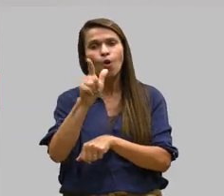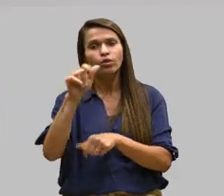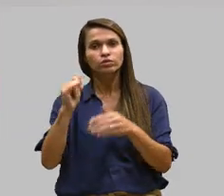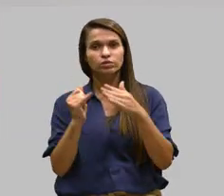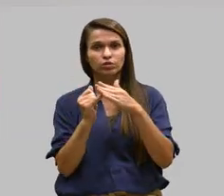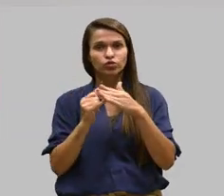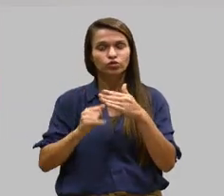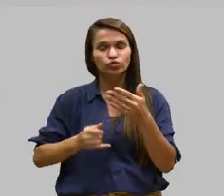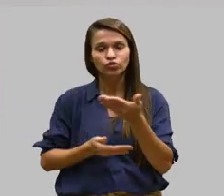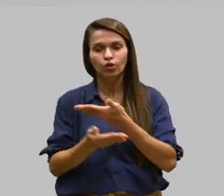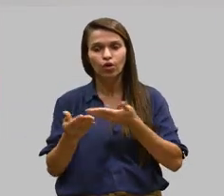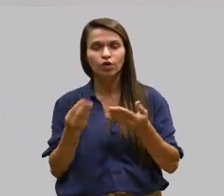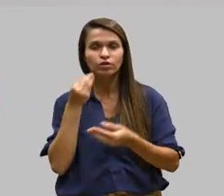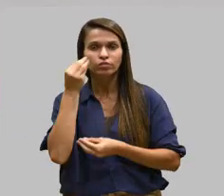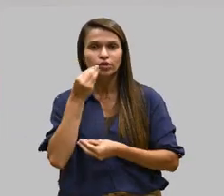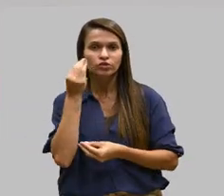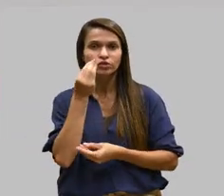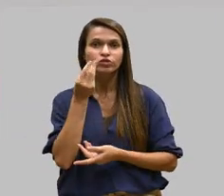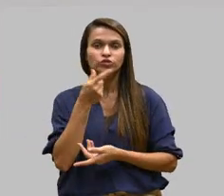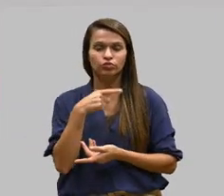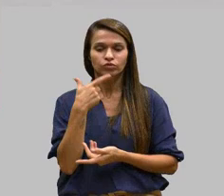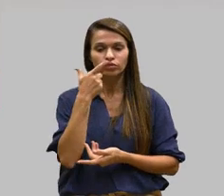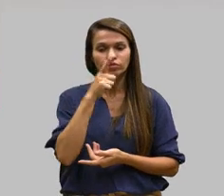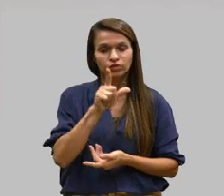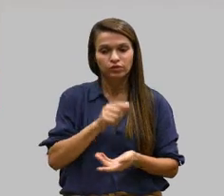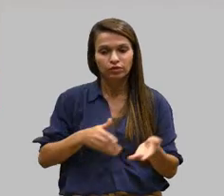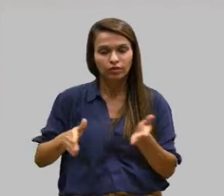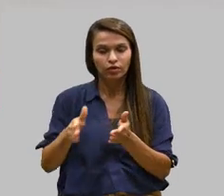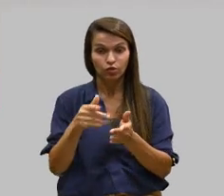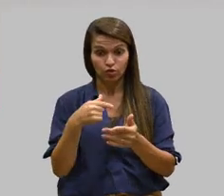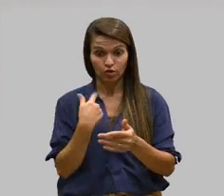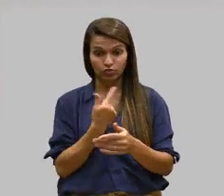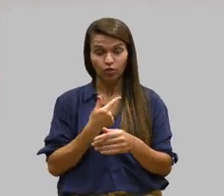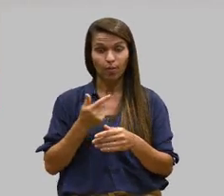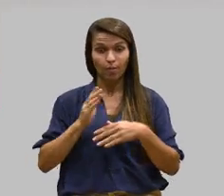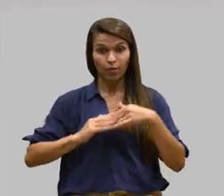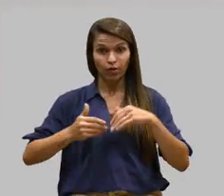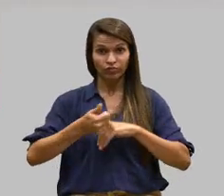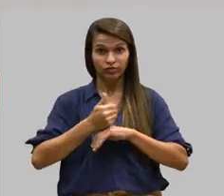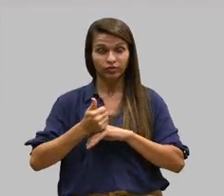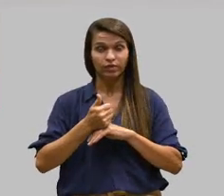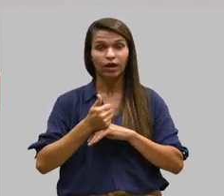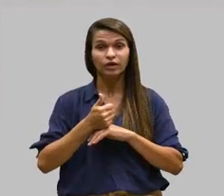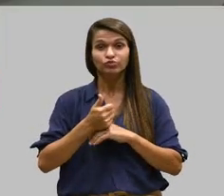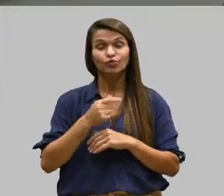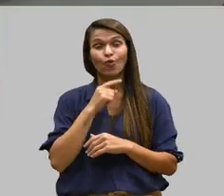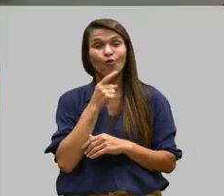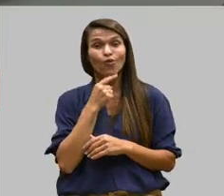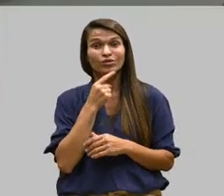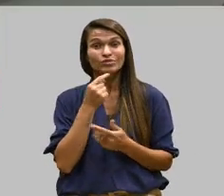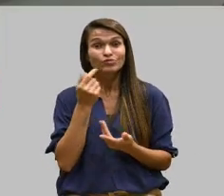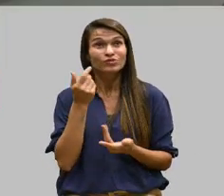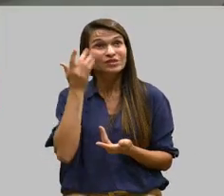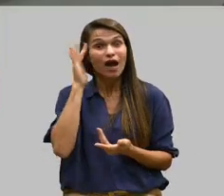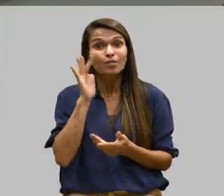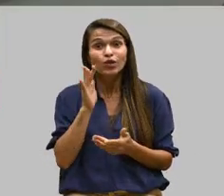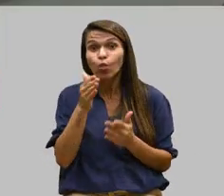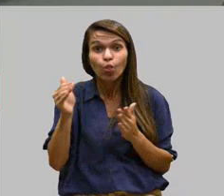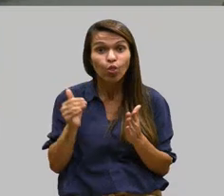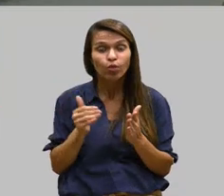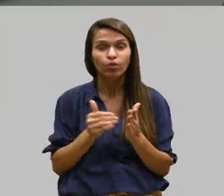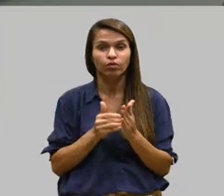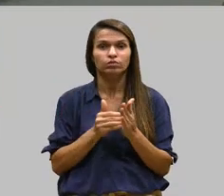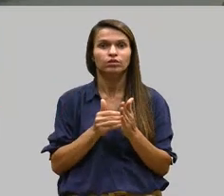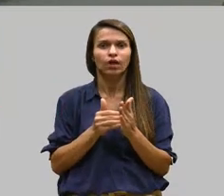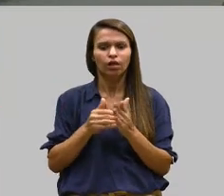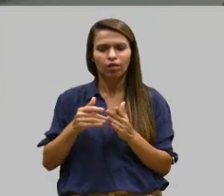a gente troque experiência para que a gente caminho porque a gente como profissional né a gente não consegue não sabe tudo né Então venha demanda